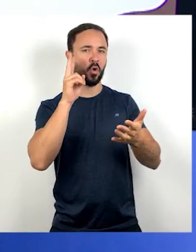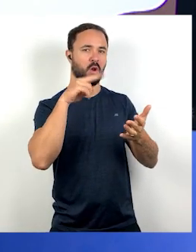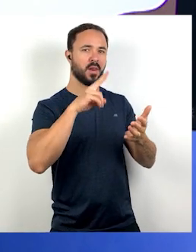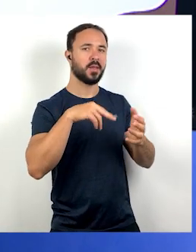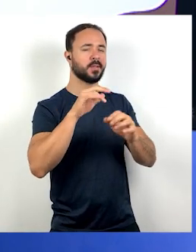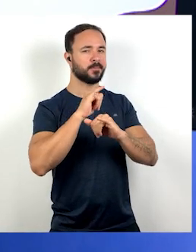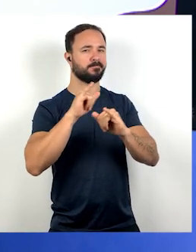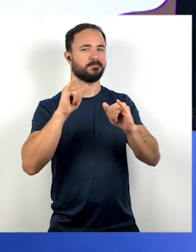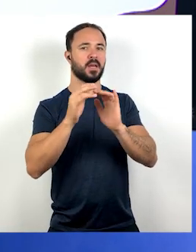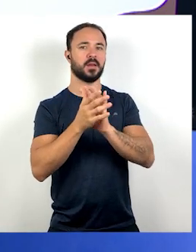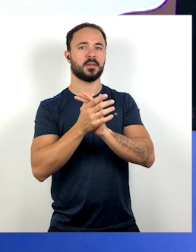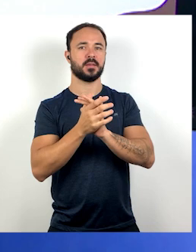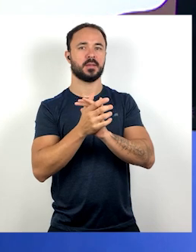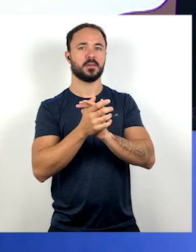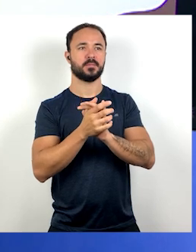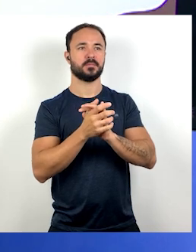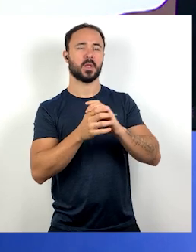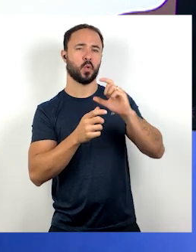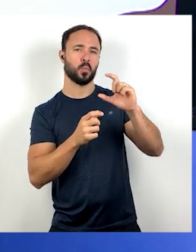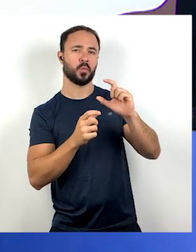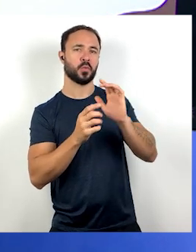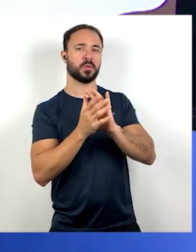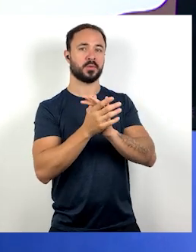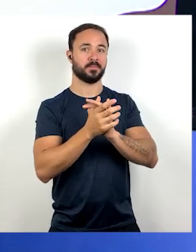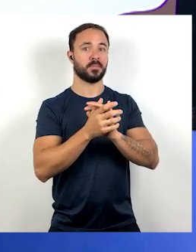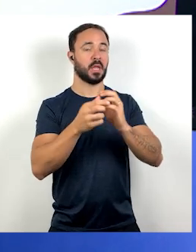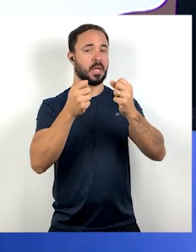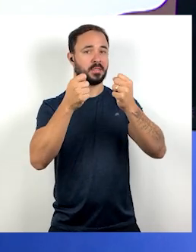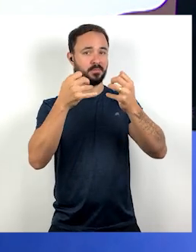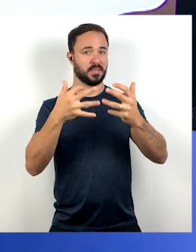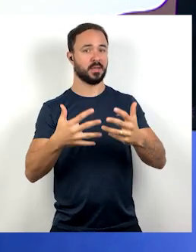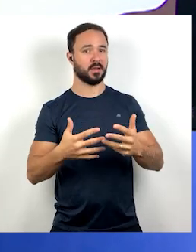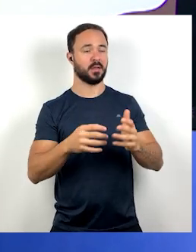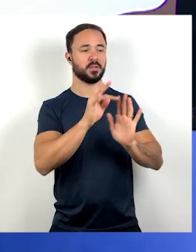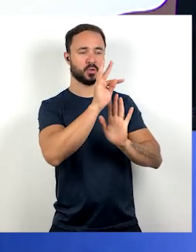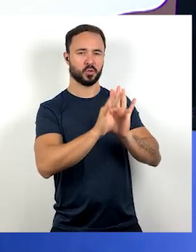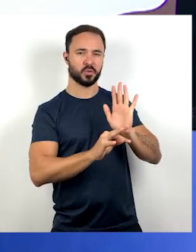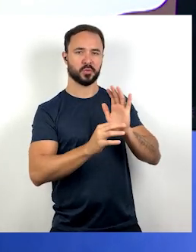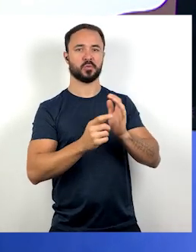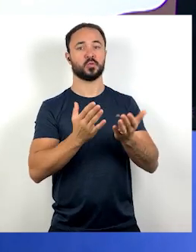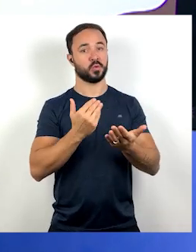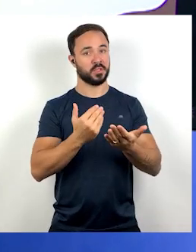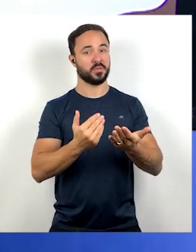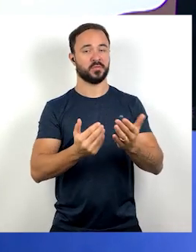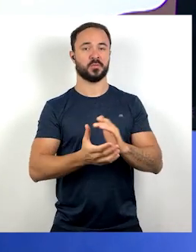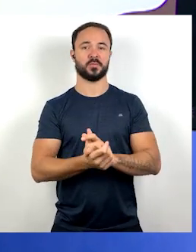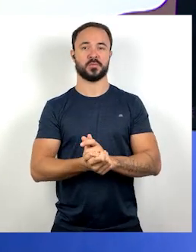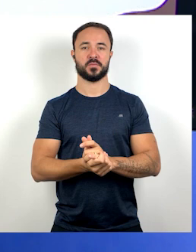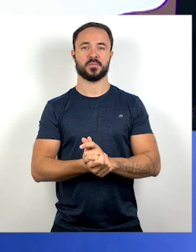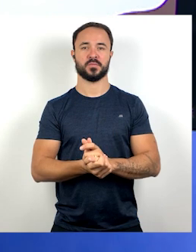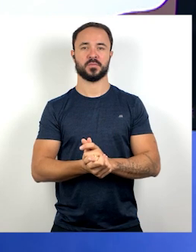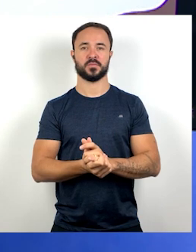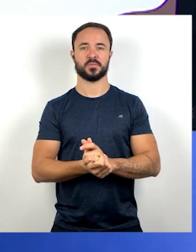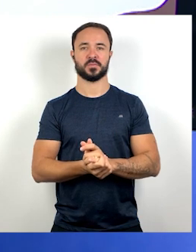um contexto geral de apresentação desse diário de Anne Frank.